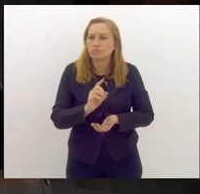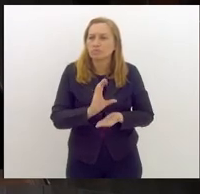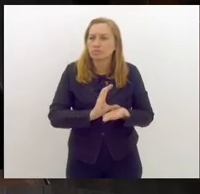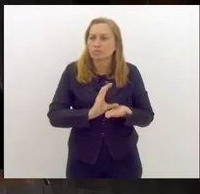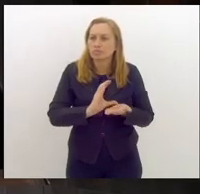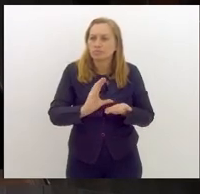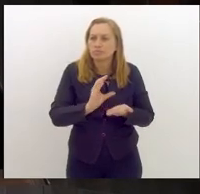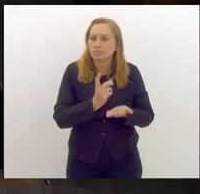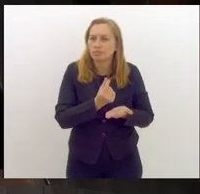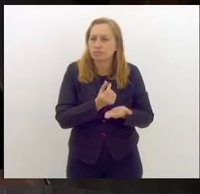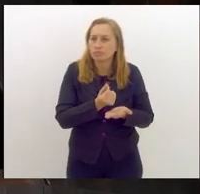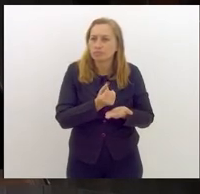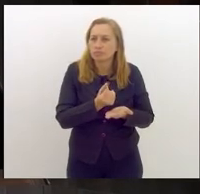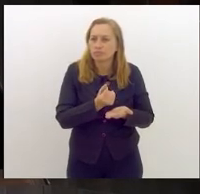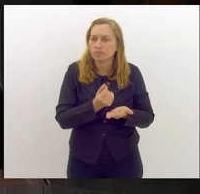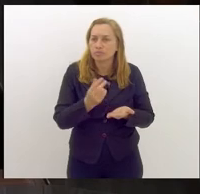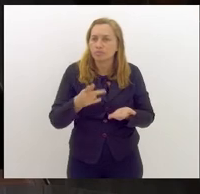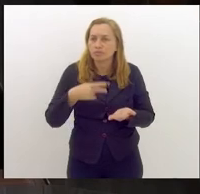alegando